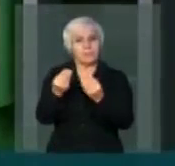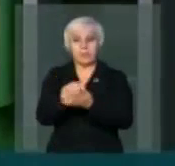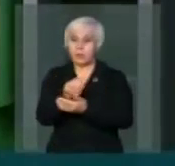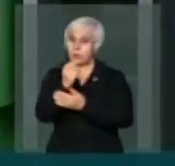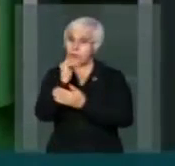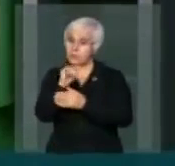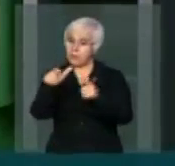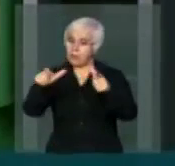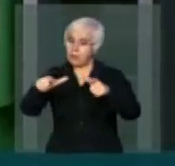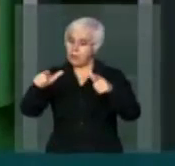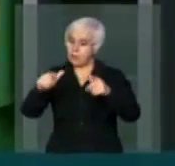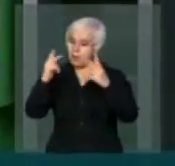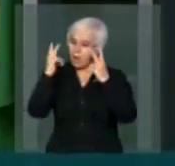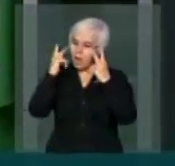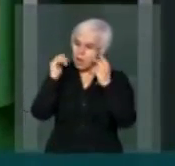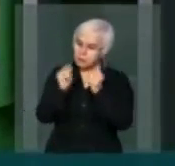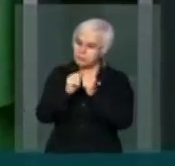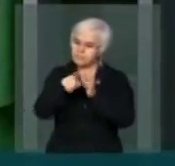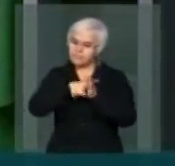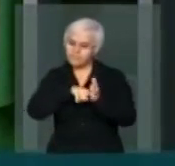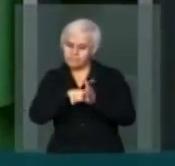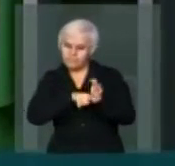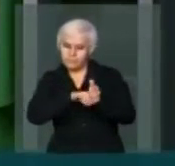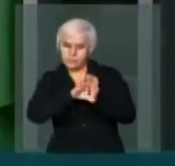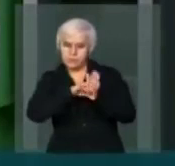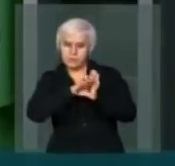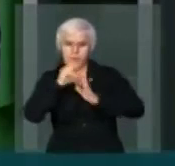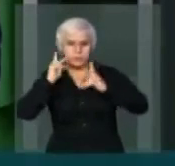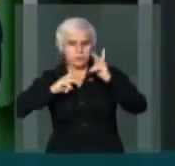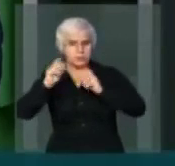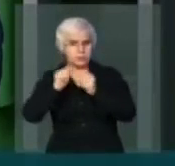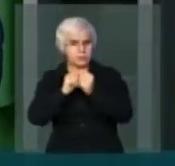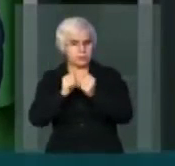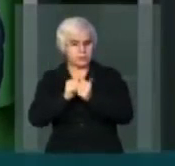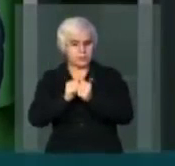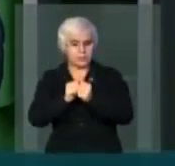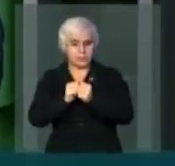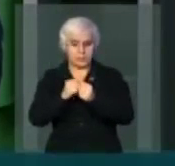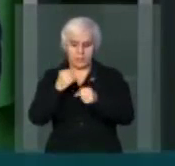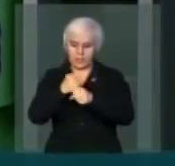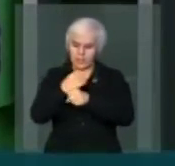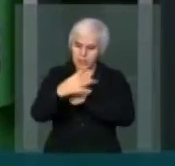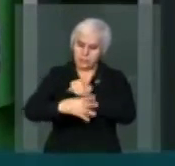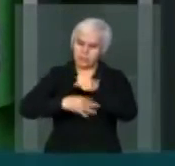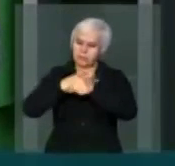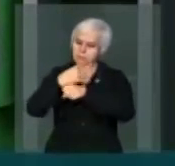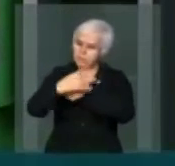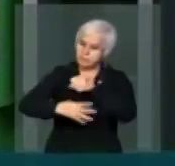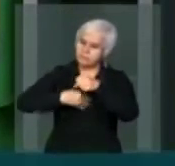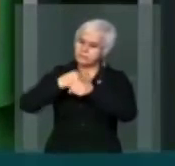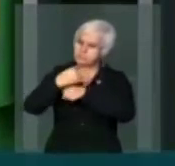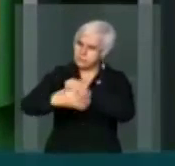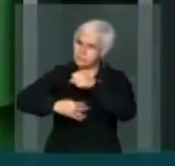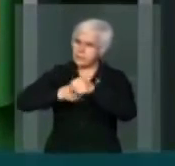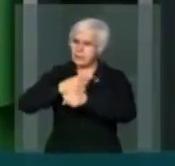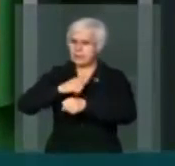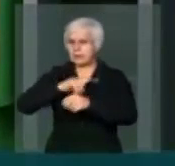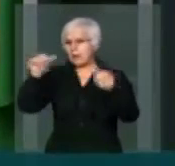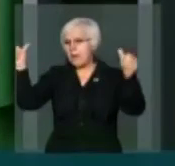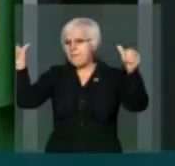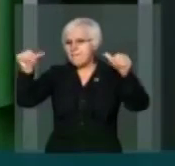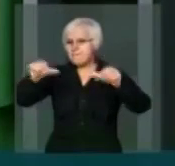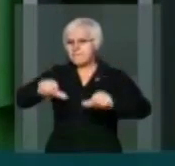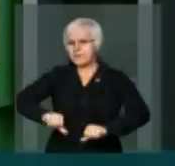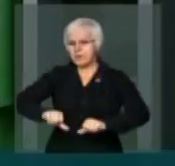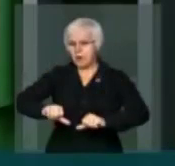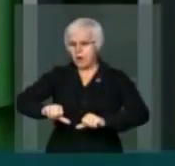comum na análise dos cientistas políticos que a cada legislatura vê-se maior degradação do